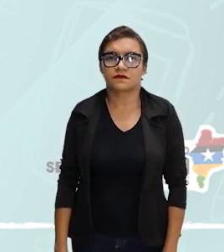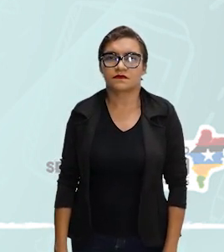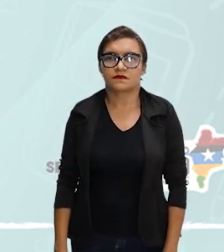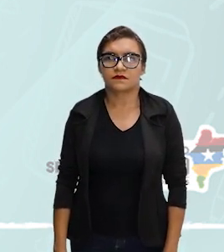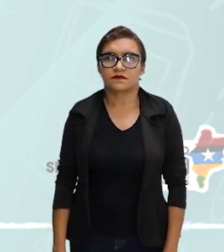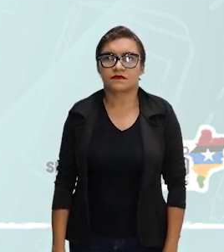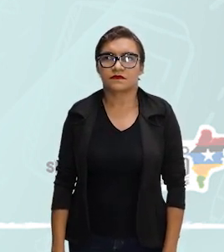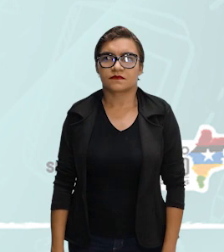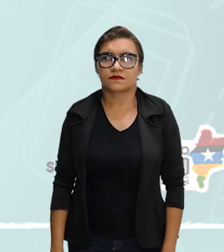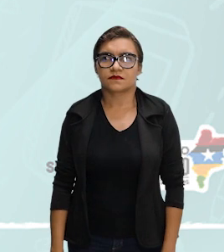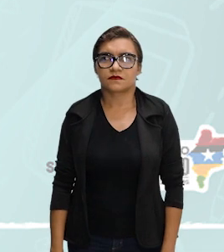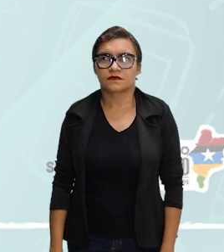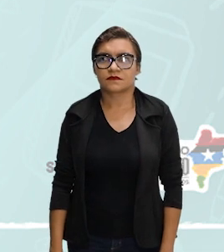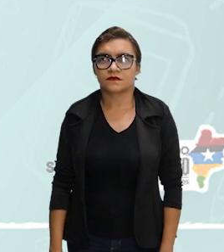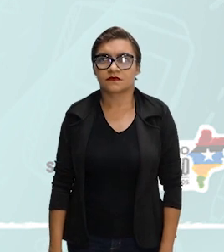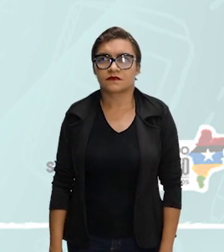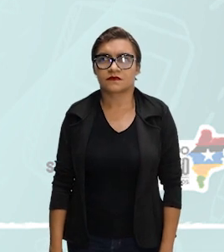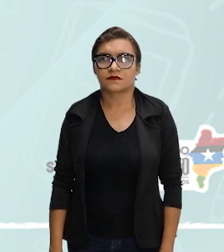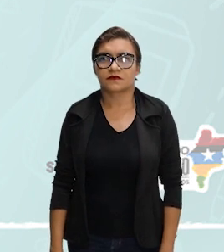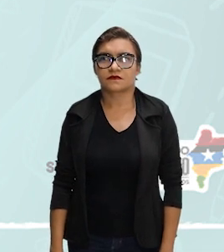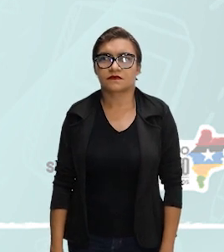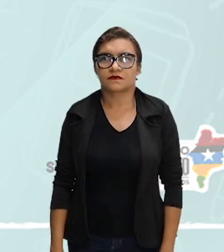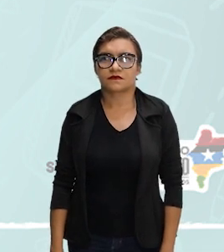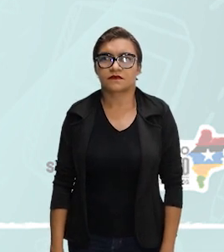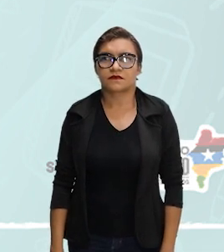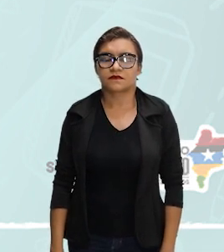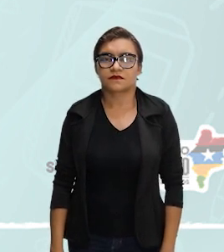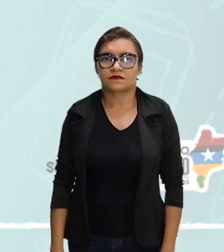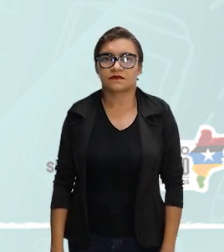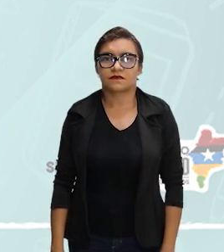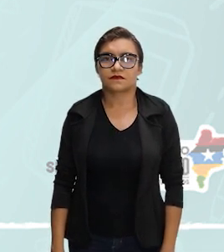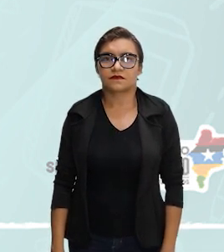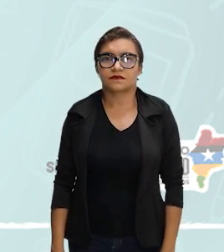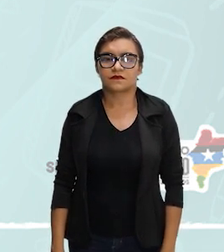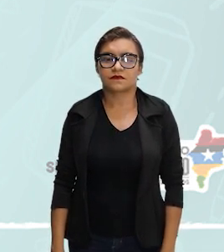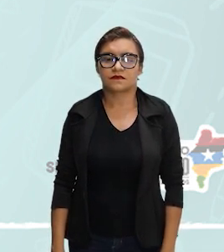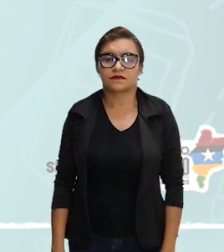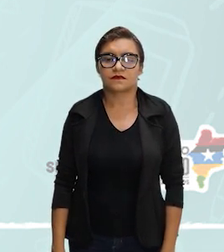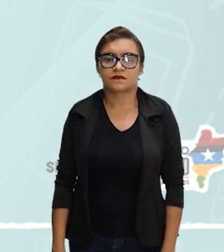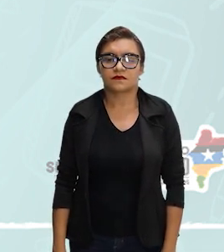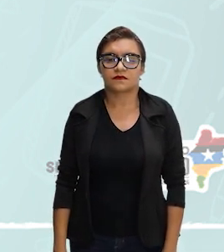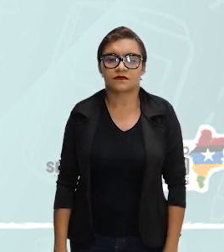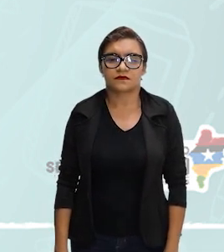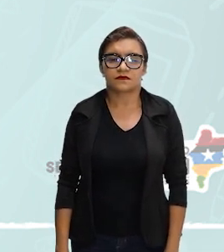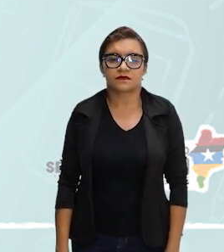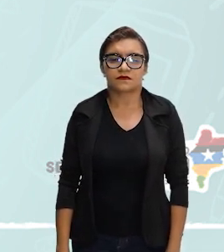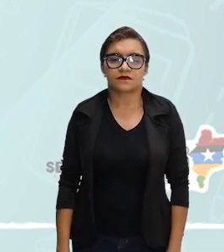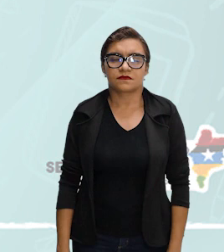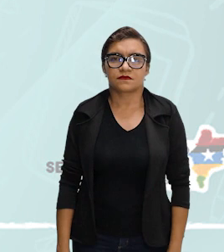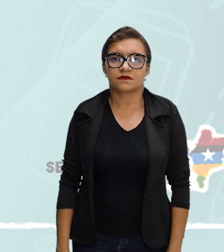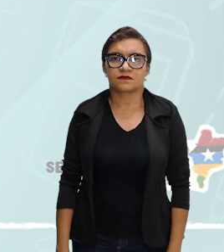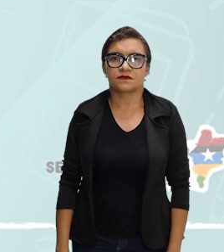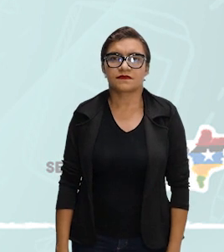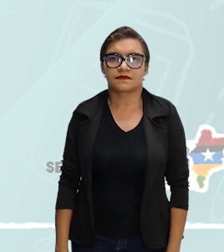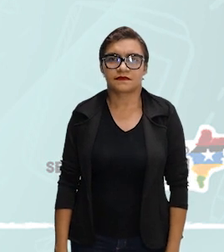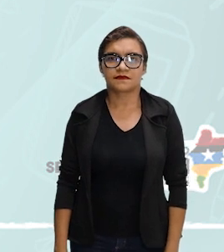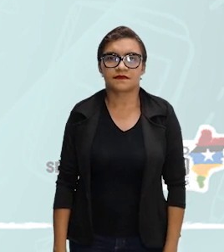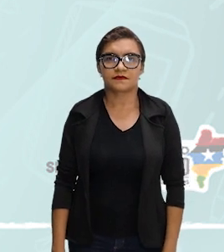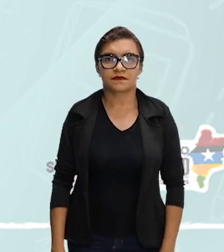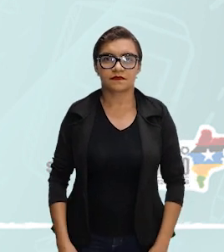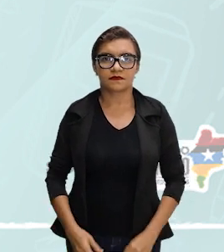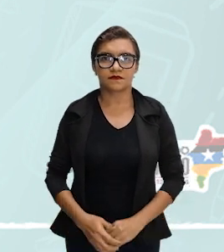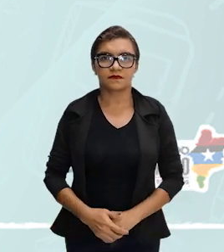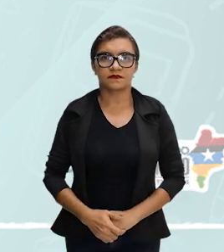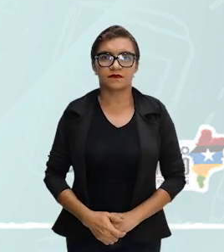Por ello, siempre concordan con el sujeto en persona y número. Los verbos